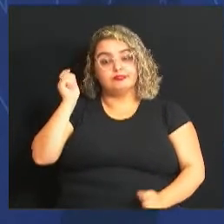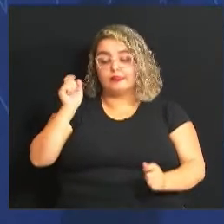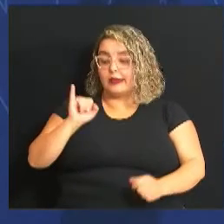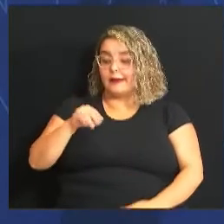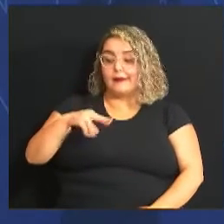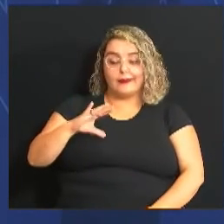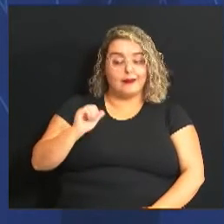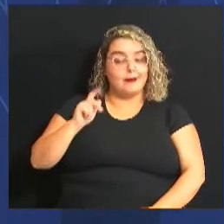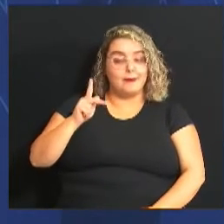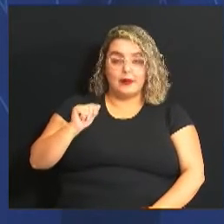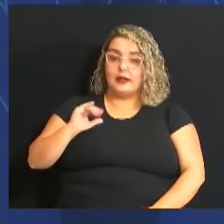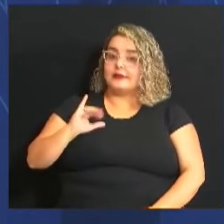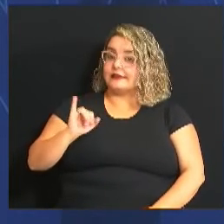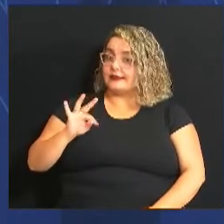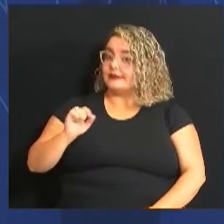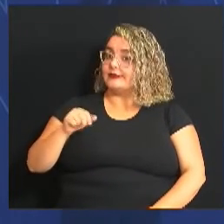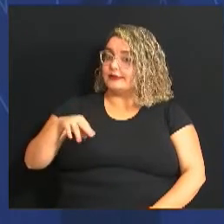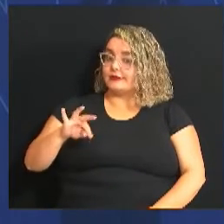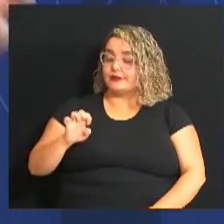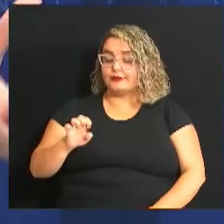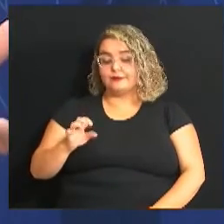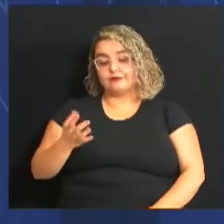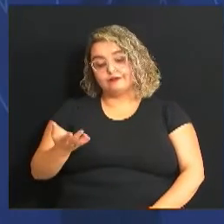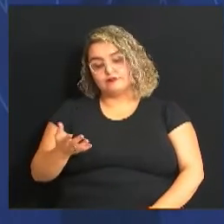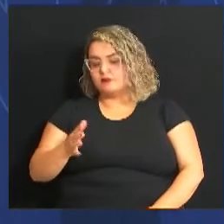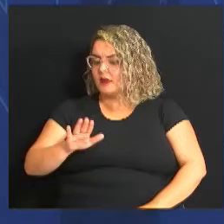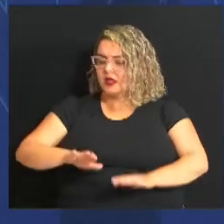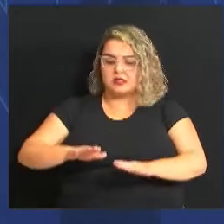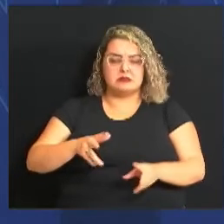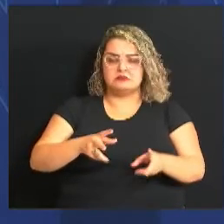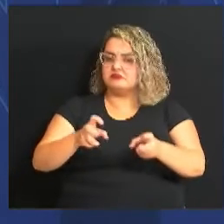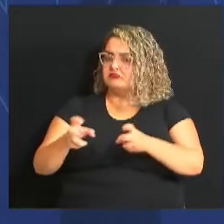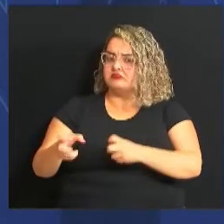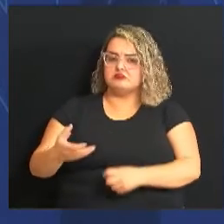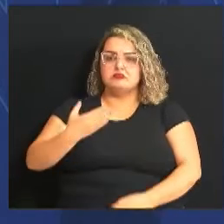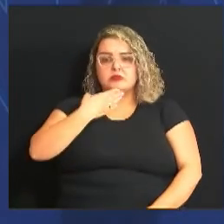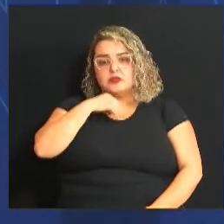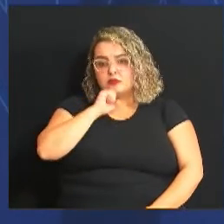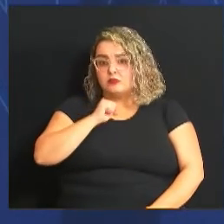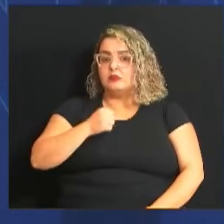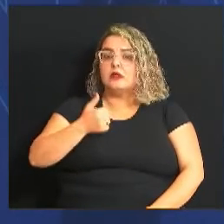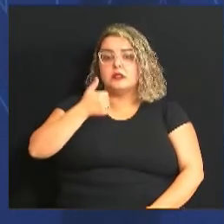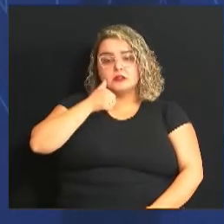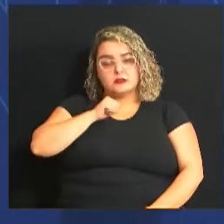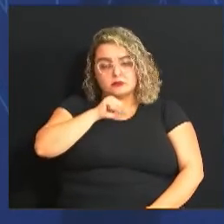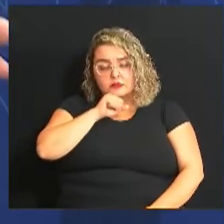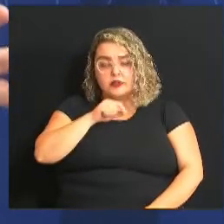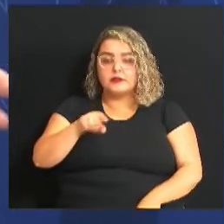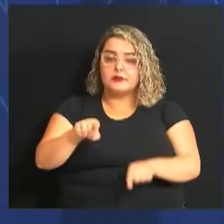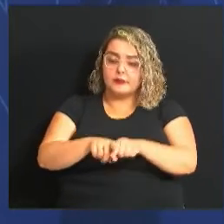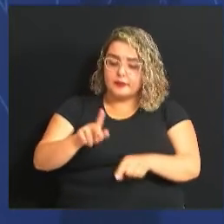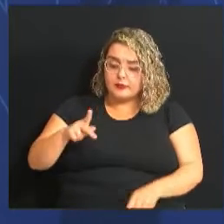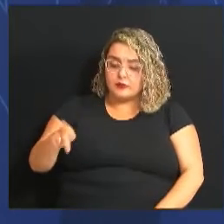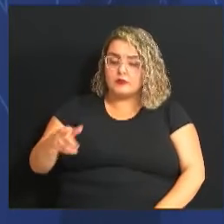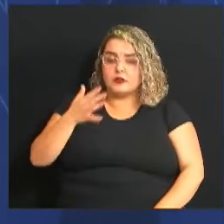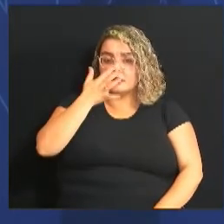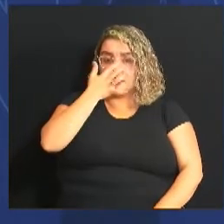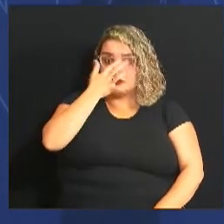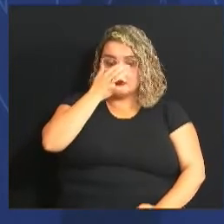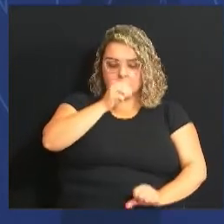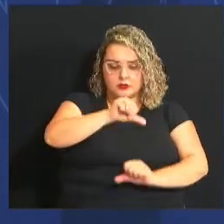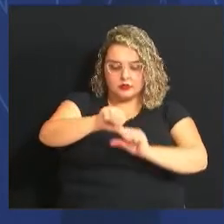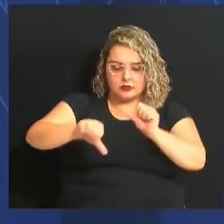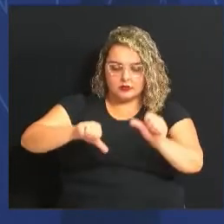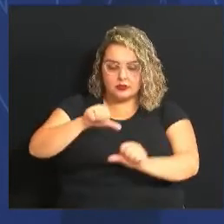Uma realidade nem sempre percebida por pais e educadores. Na transição da criança para